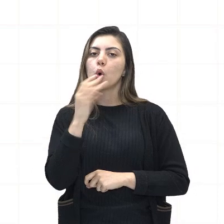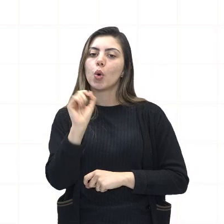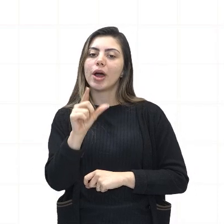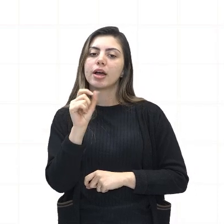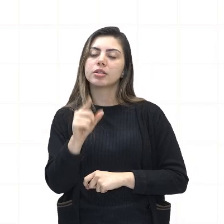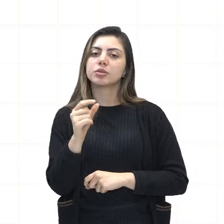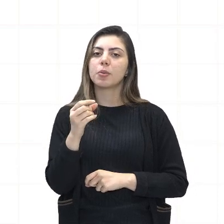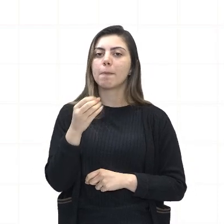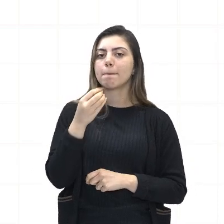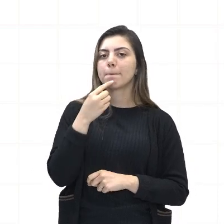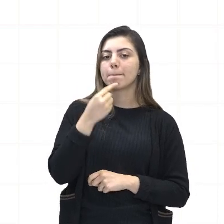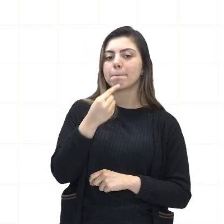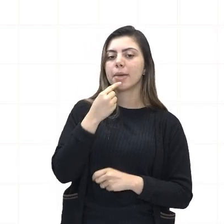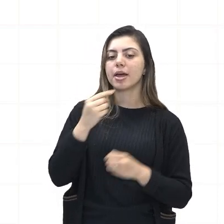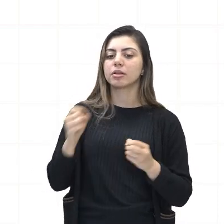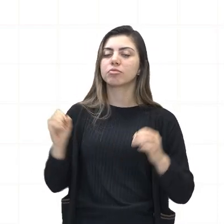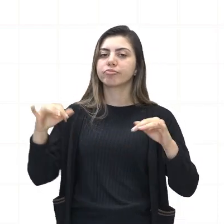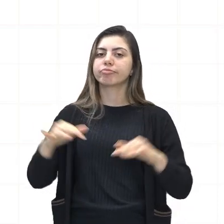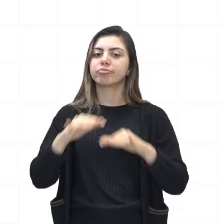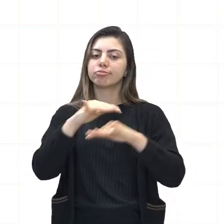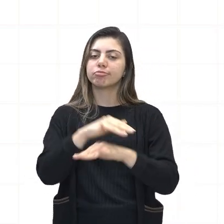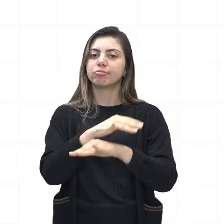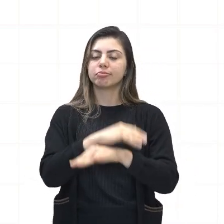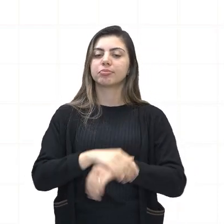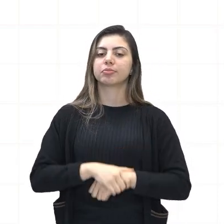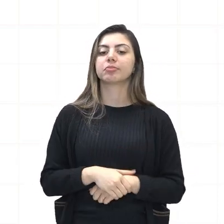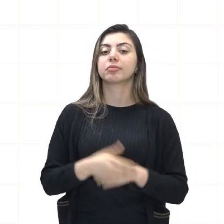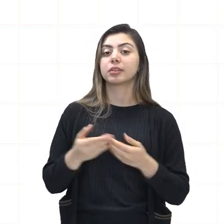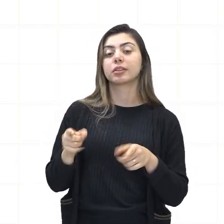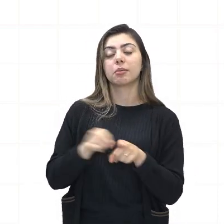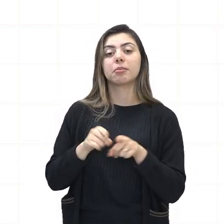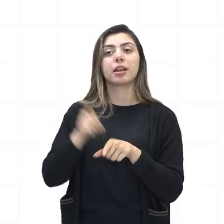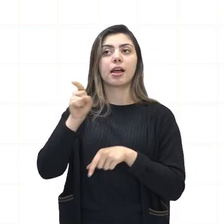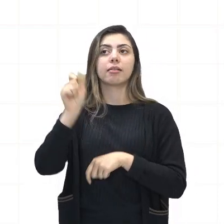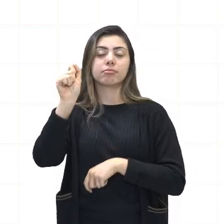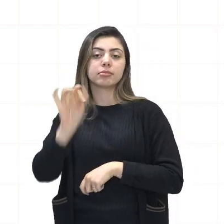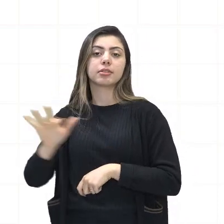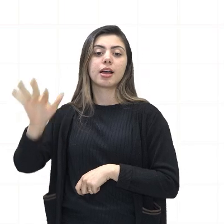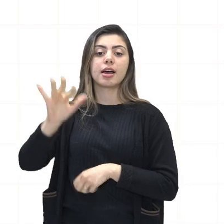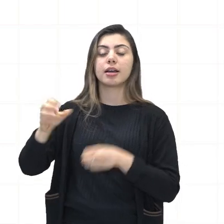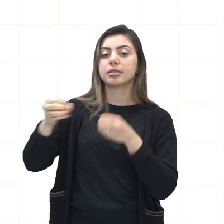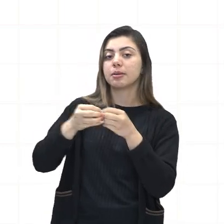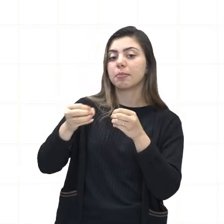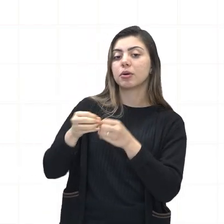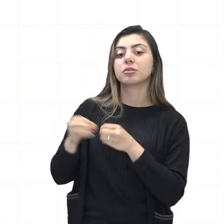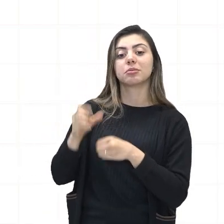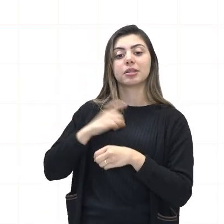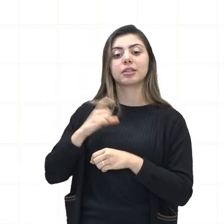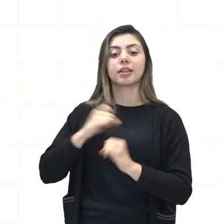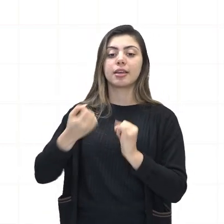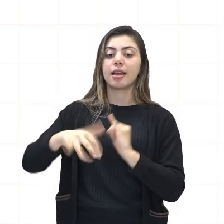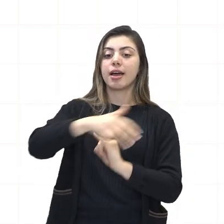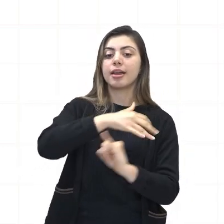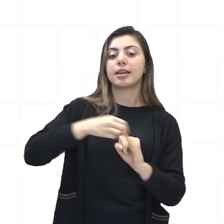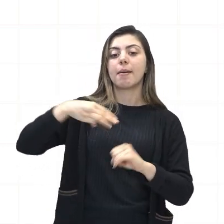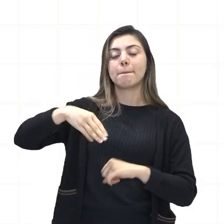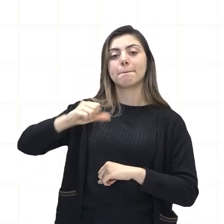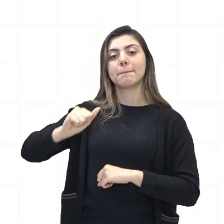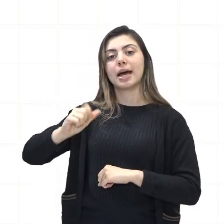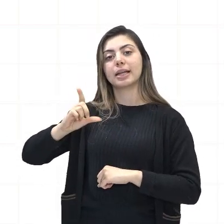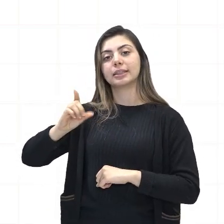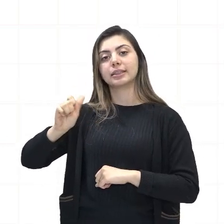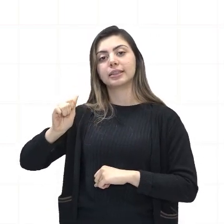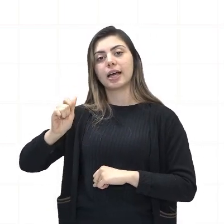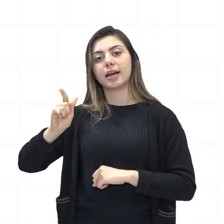Índico, pertinho ali do Oriente Médio, né? Os países árabes ali do Oriente Médio, tem a ilha de Madagascar e as outras ilhas ali ao redor,